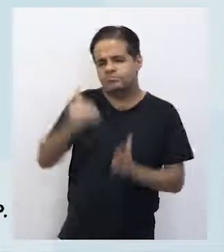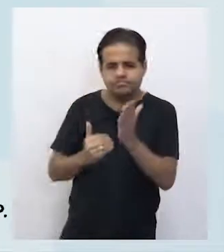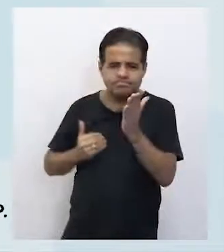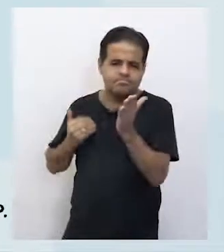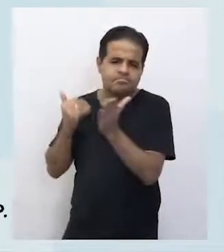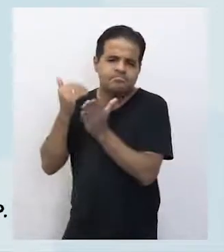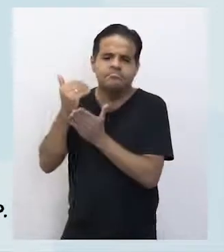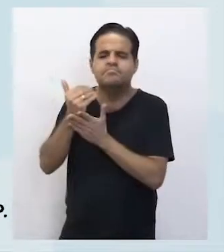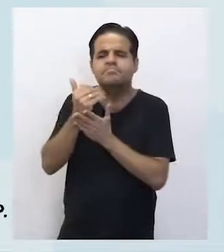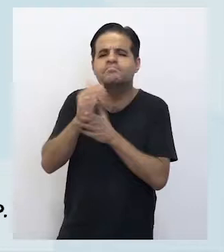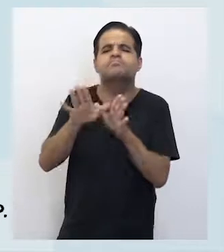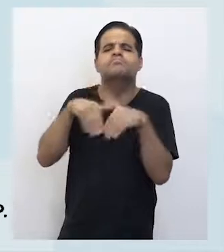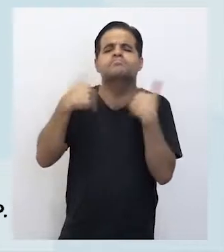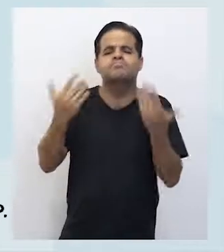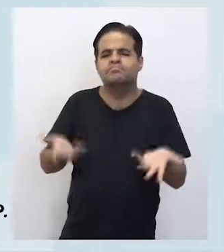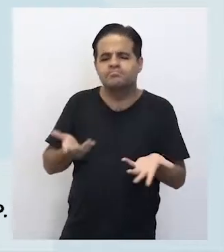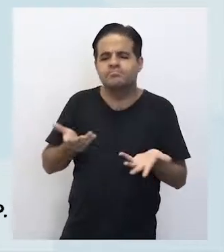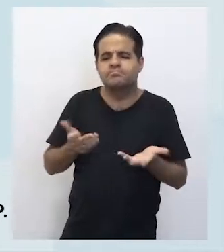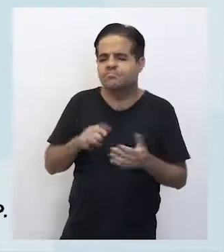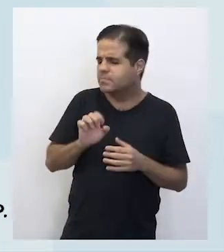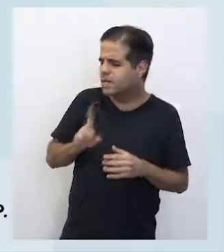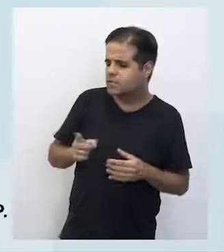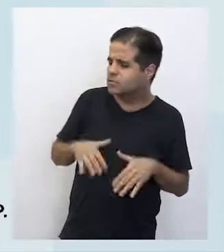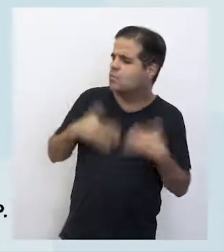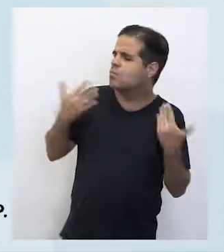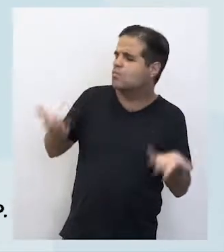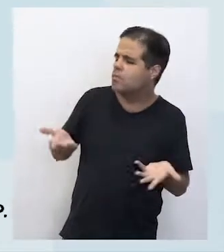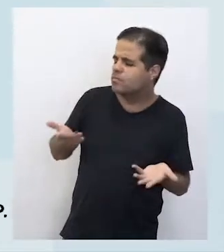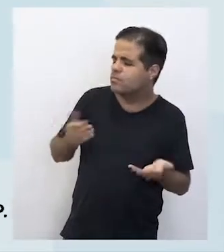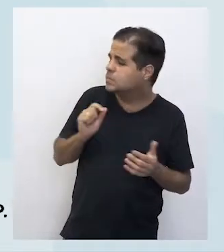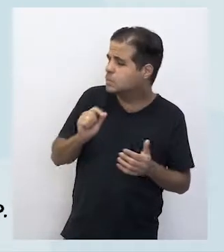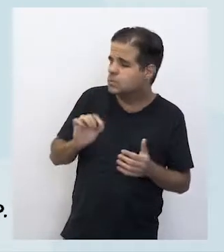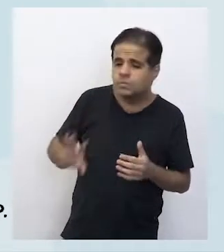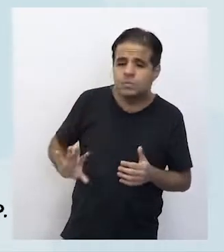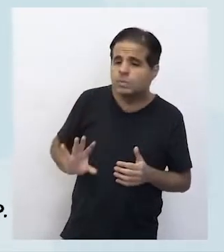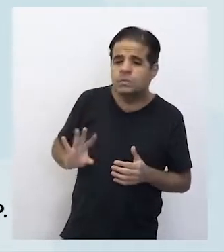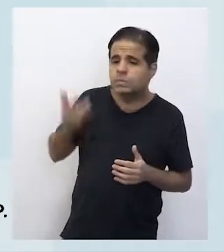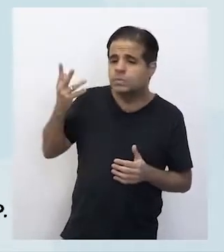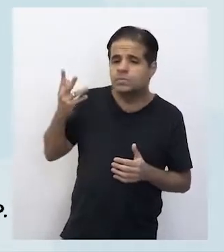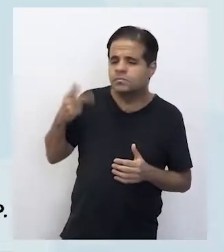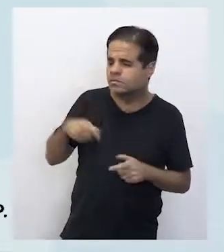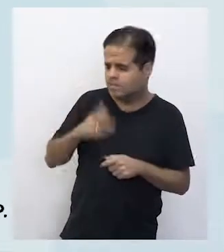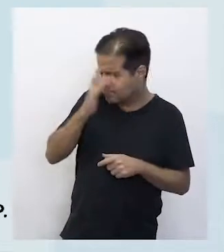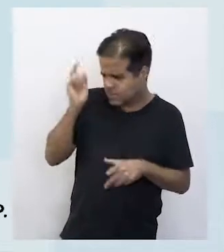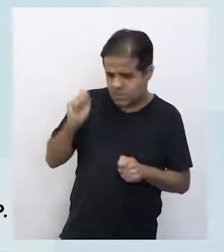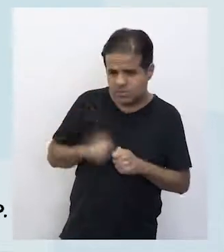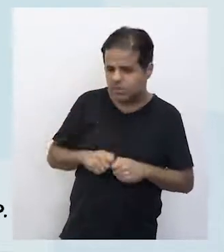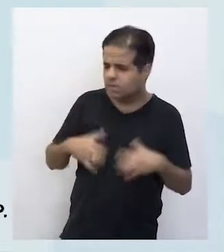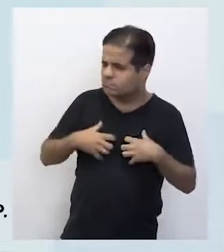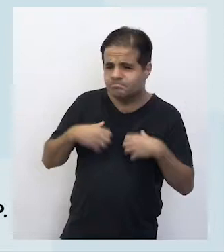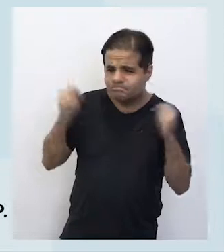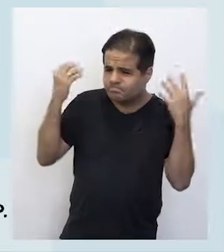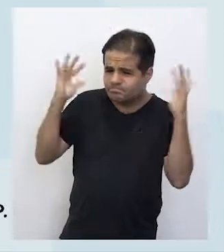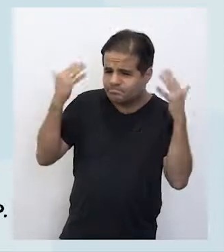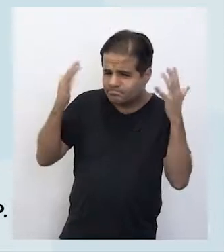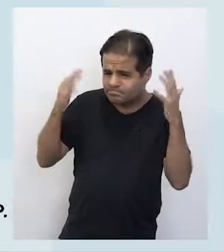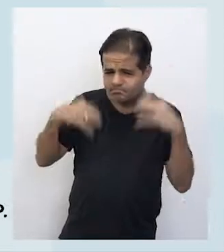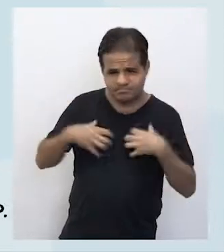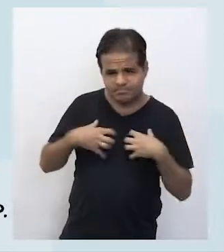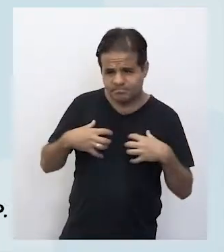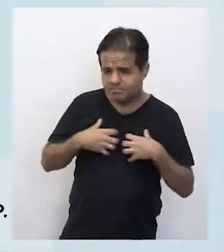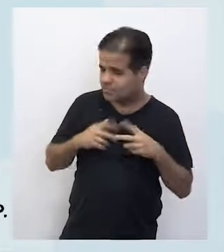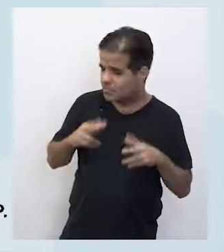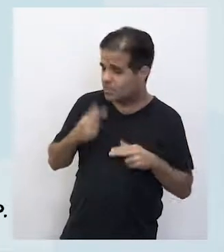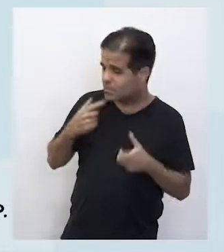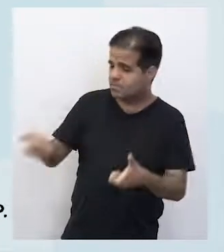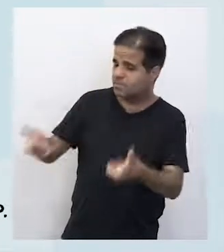além. Qual foi aí, Ed? Fala comigo, amigo. O que faz a pessoa comemorar desse jeito? Como você